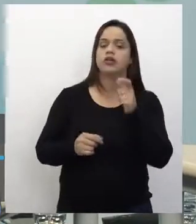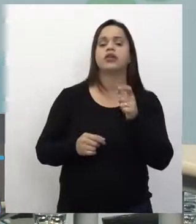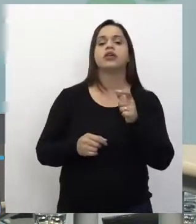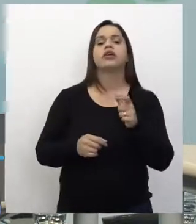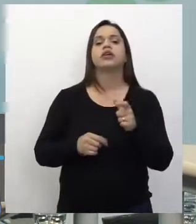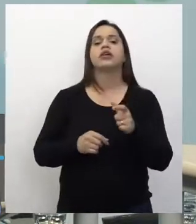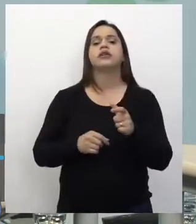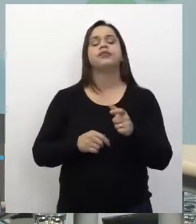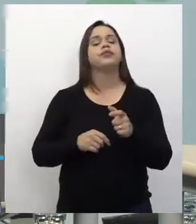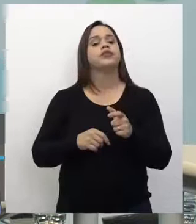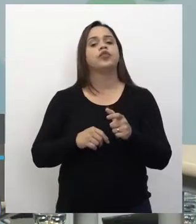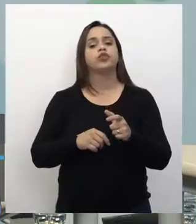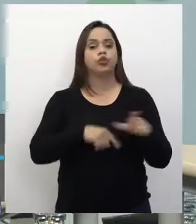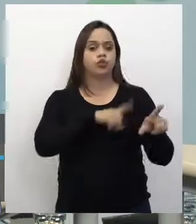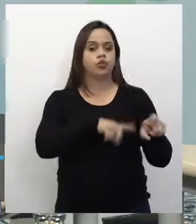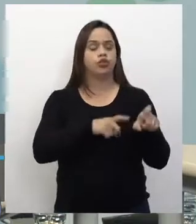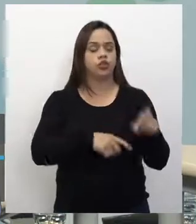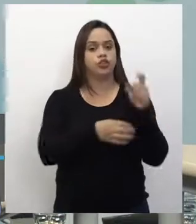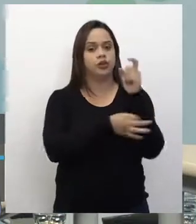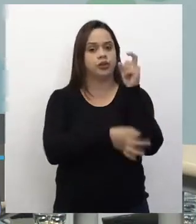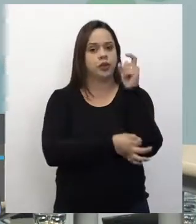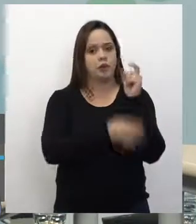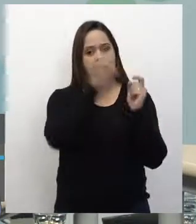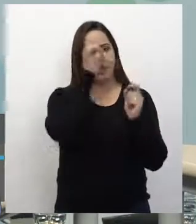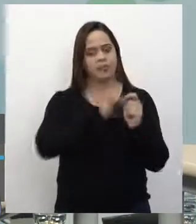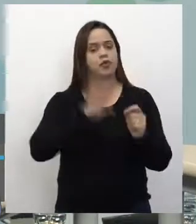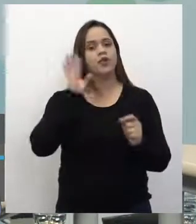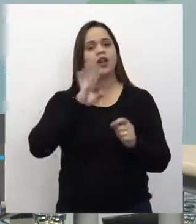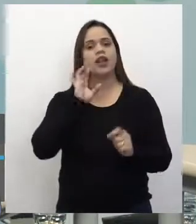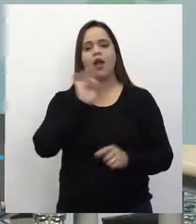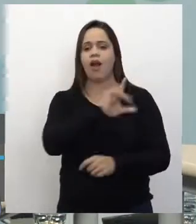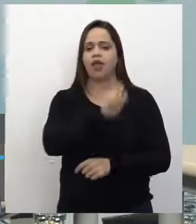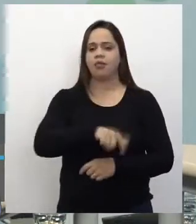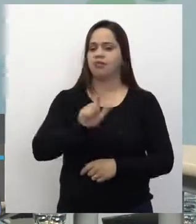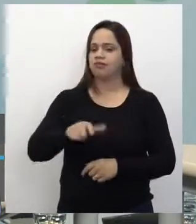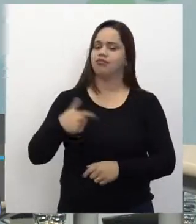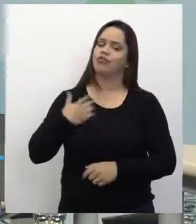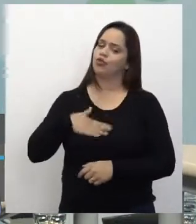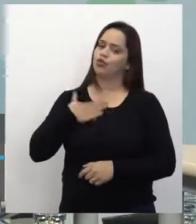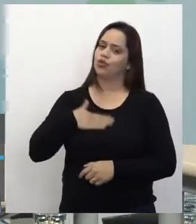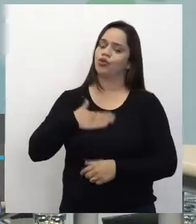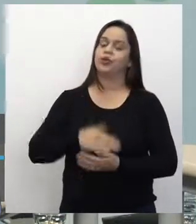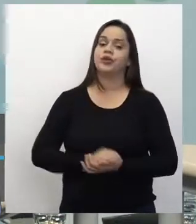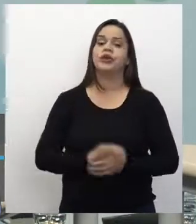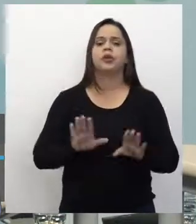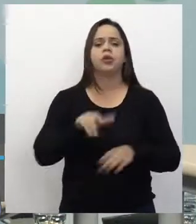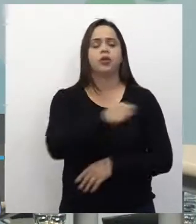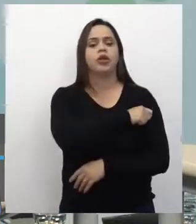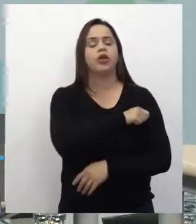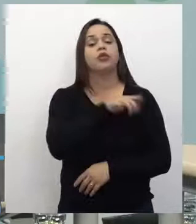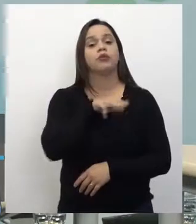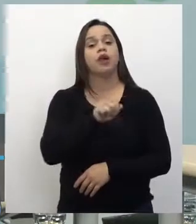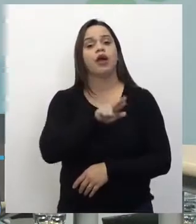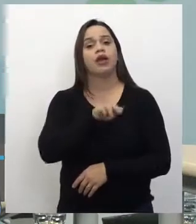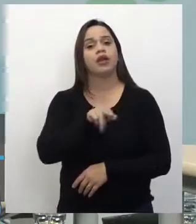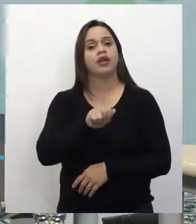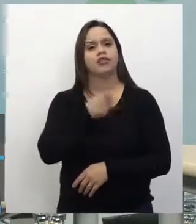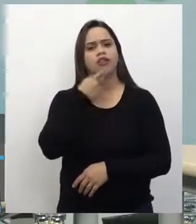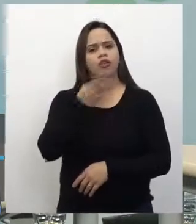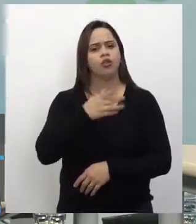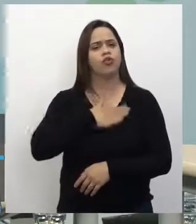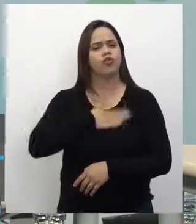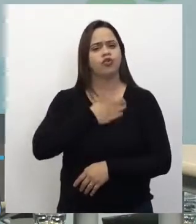Pica-Pau Amarelo. Foi muito legais os personagens e tudo mais, né? Ela gostou. A Mariana disse que gostou também, achou